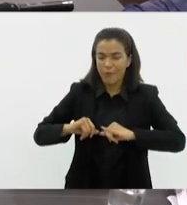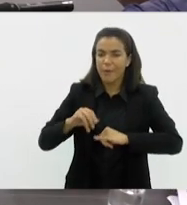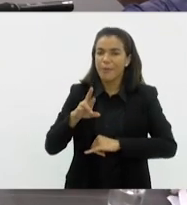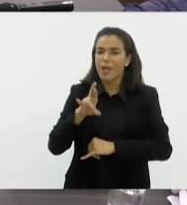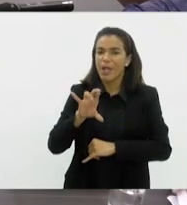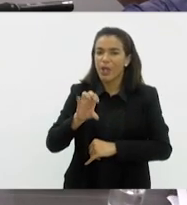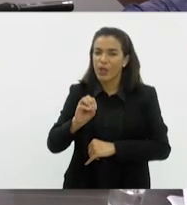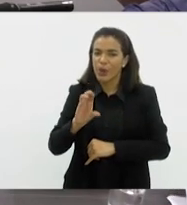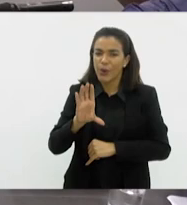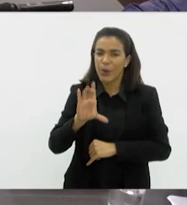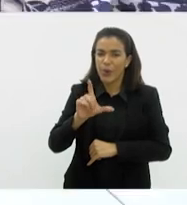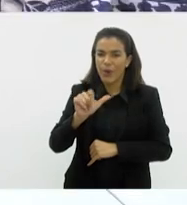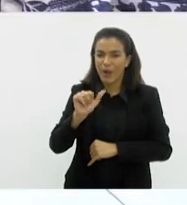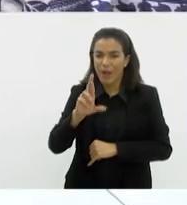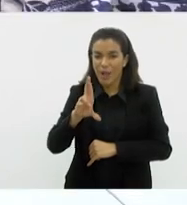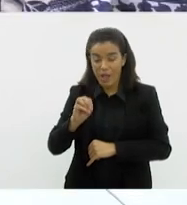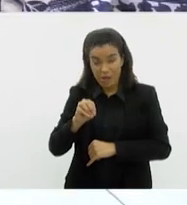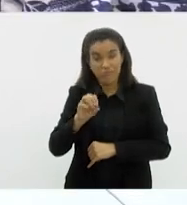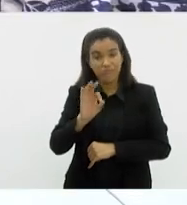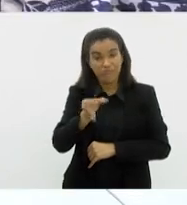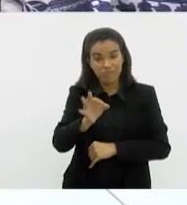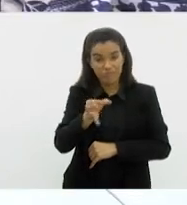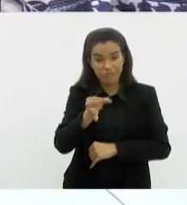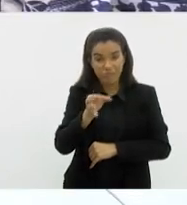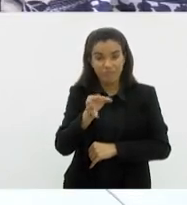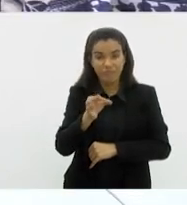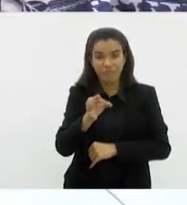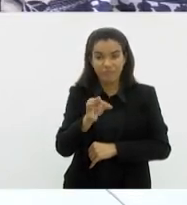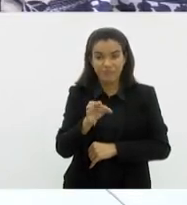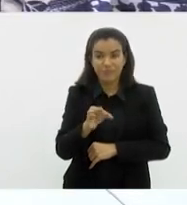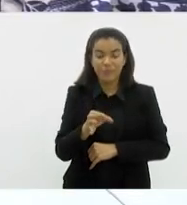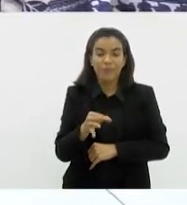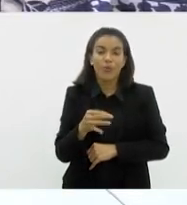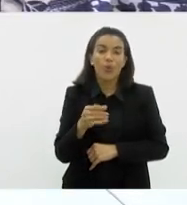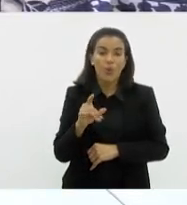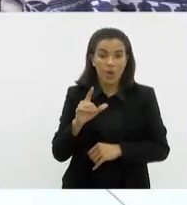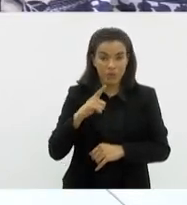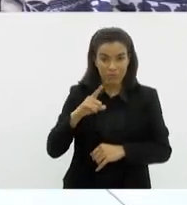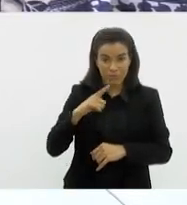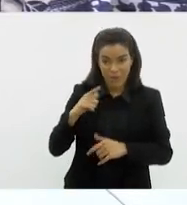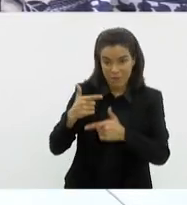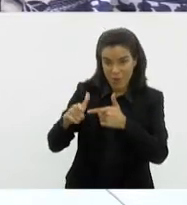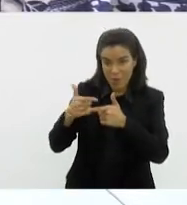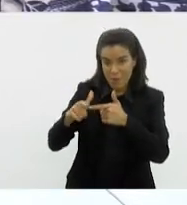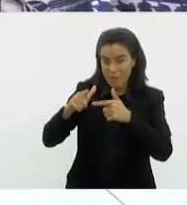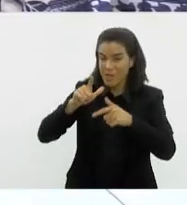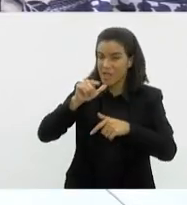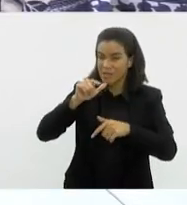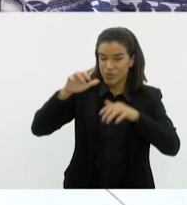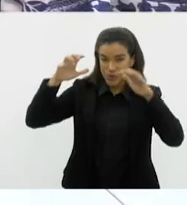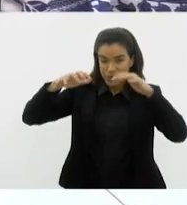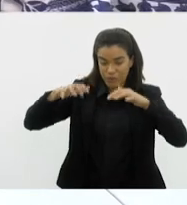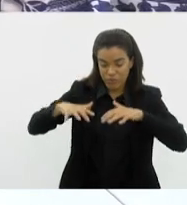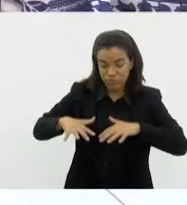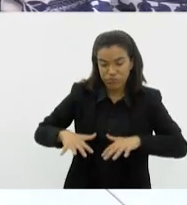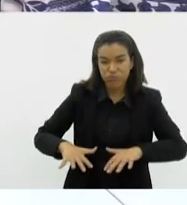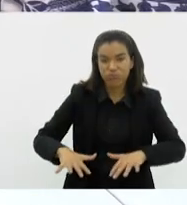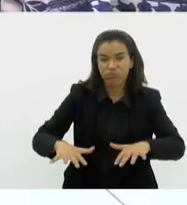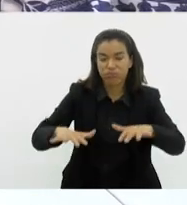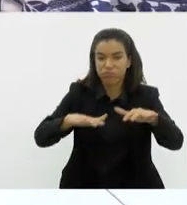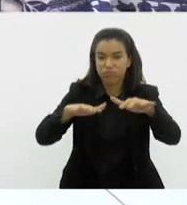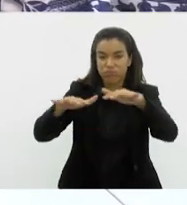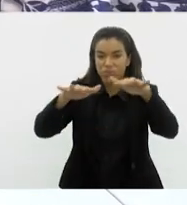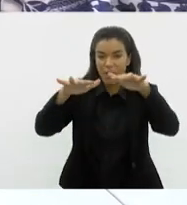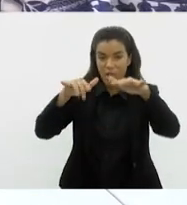Rio Claro é um desses exemplos. É um dos que eu conversei com o secretário, inclusive. Quando houve o problema das enchentes, das chuvas lá... Angra que